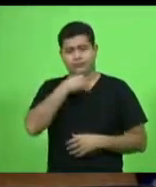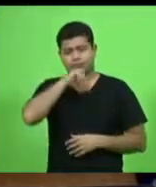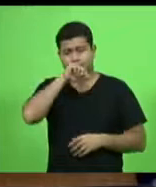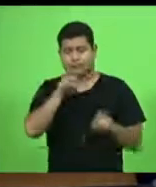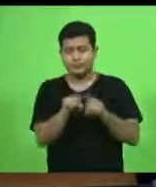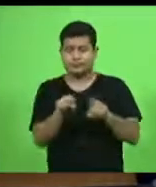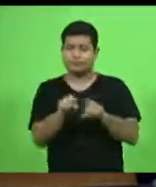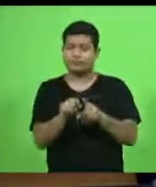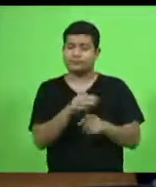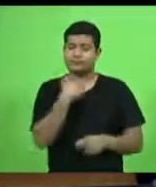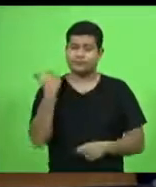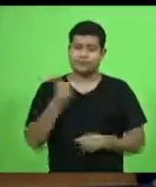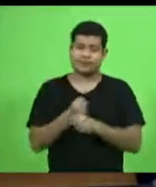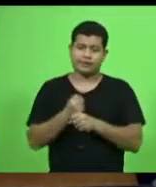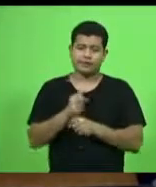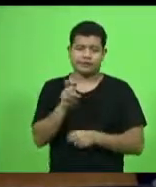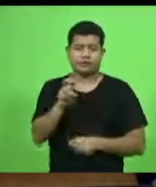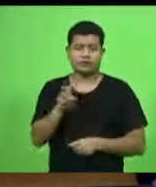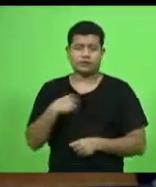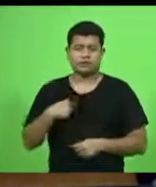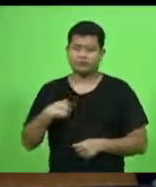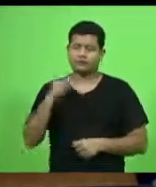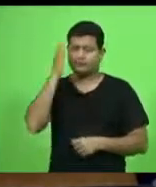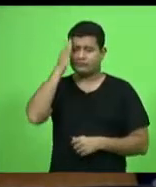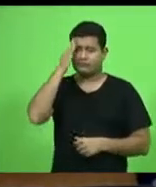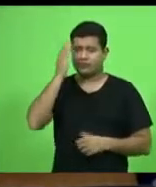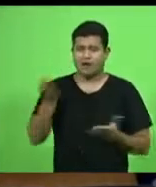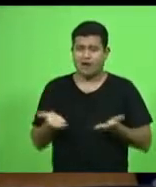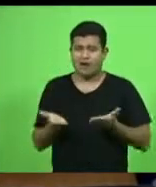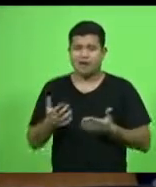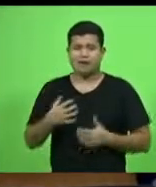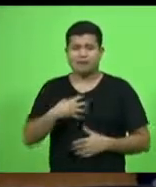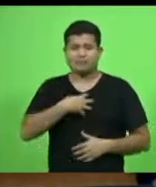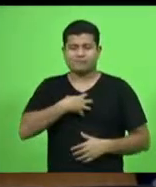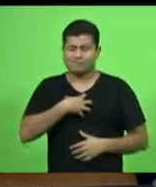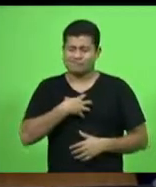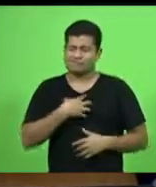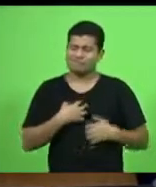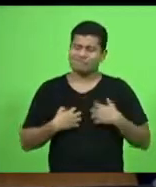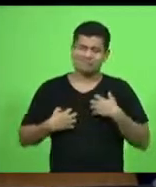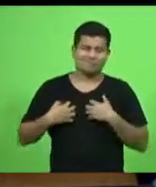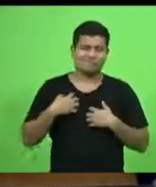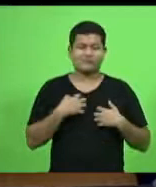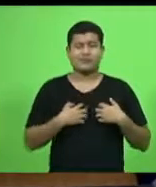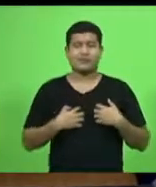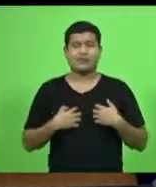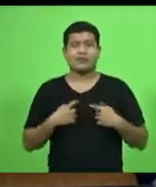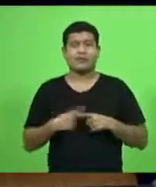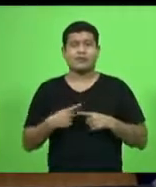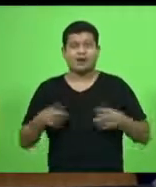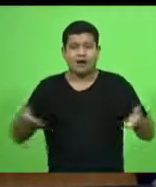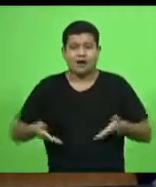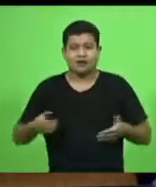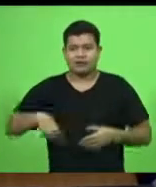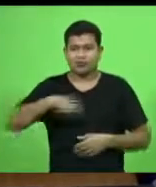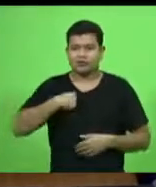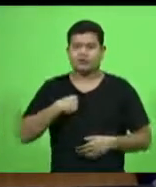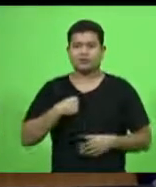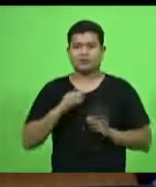o espaço que fica, né? Justamente agora, quando a gente podia dar o melhor da vida para eles, né? Retribuir